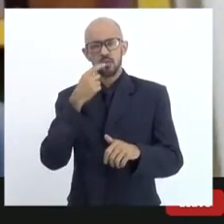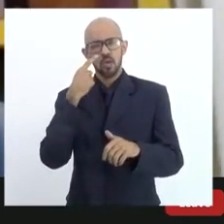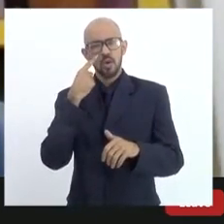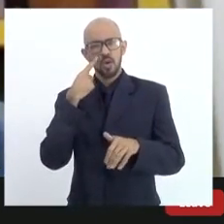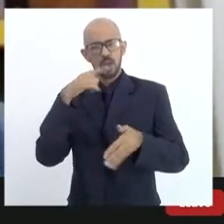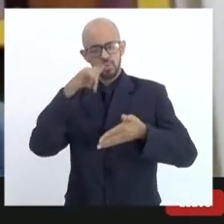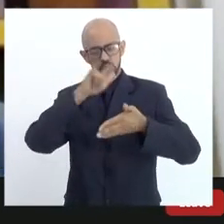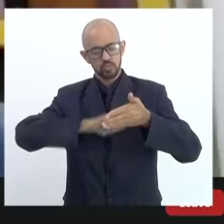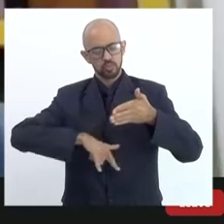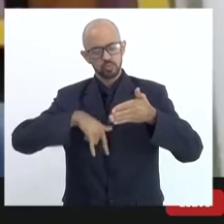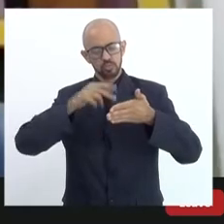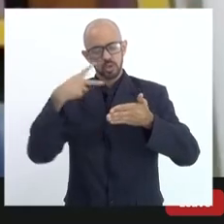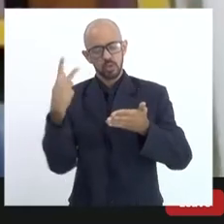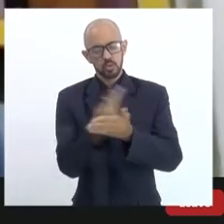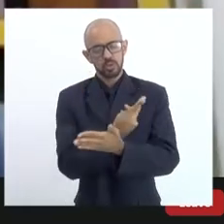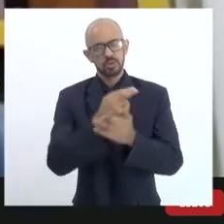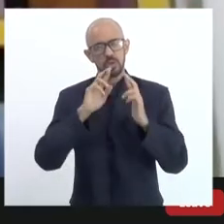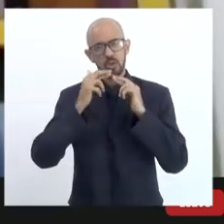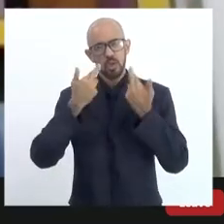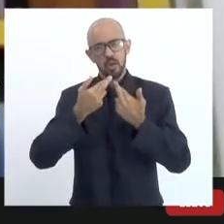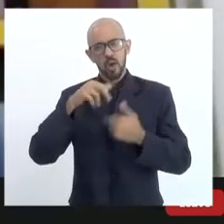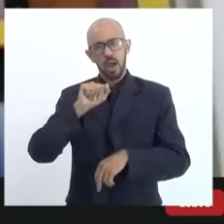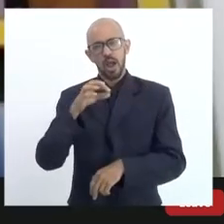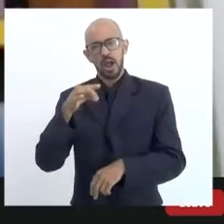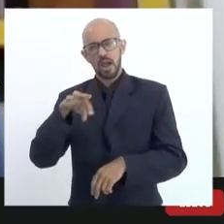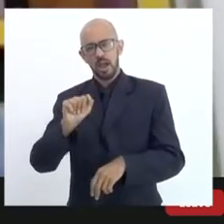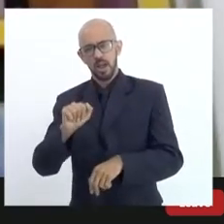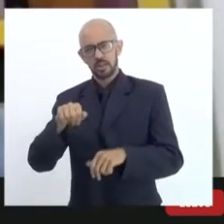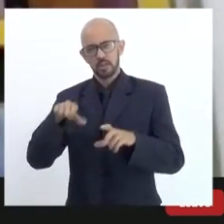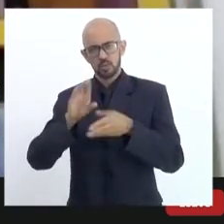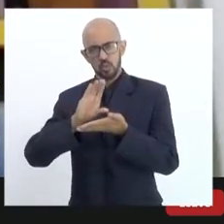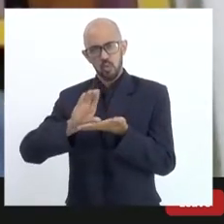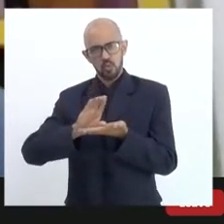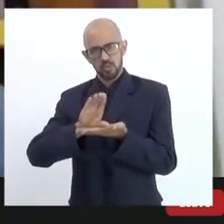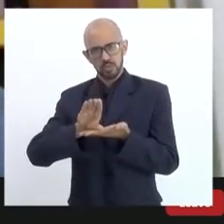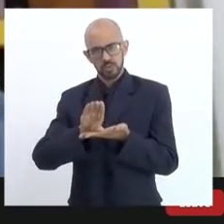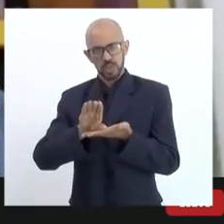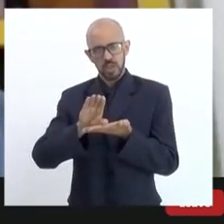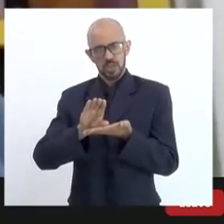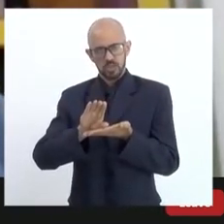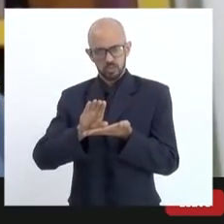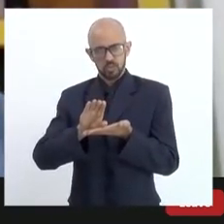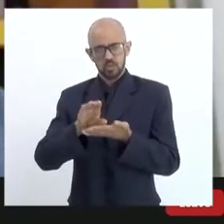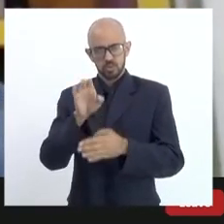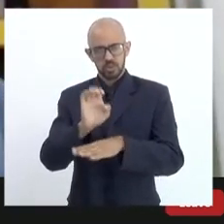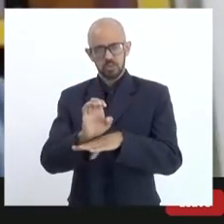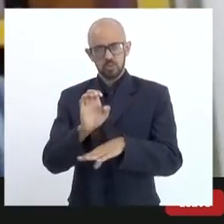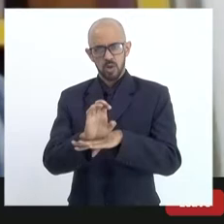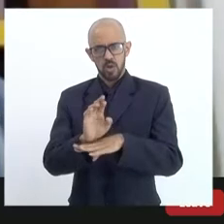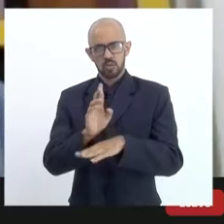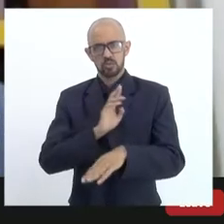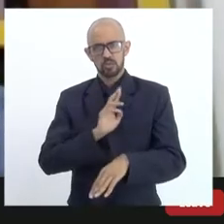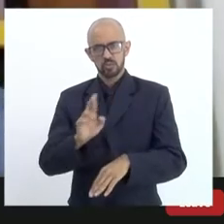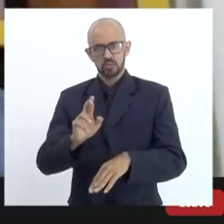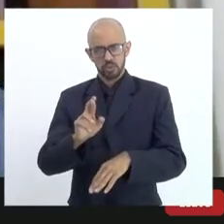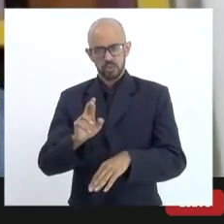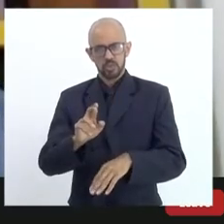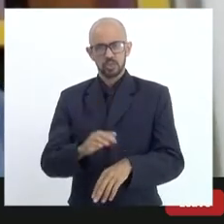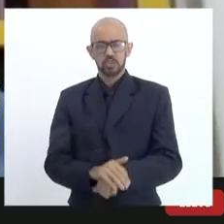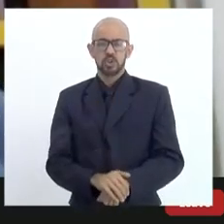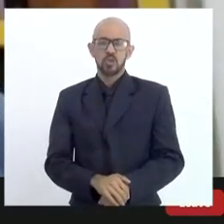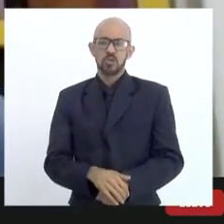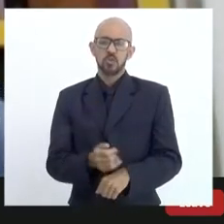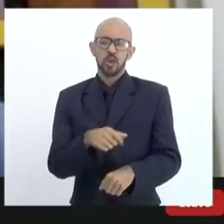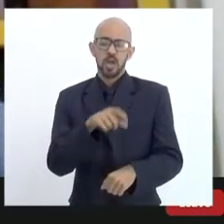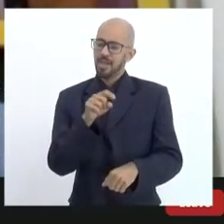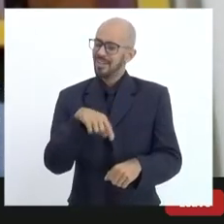Conselho de Diversidade Religiosa do Estado do Rio de Janeiro. Vocês têm que pegar essas atas, têm que solicitar essas atas. Inclusive o relatório.